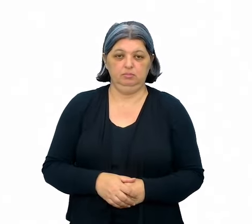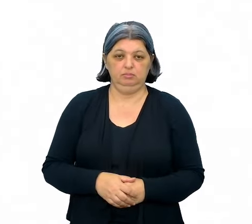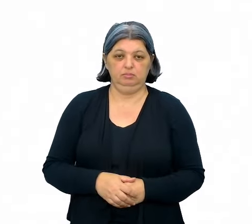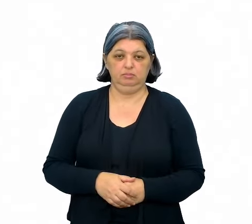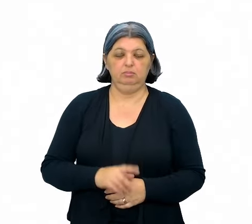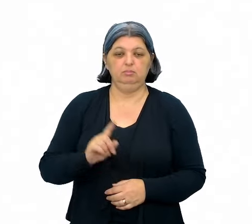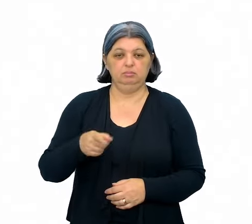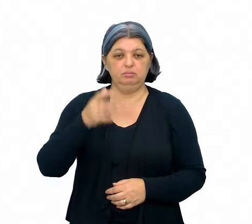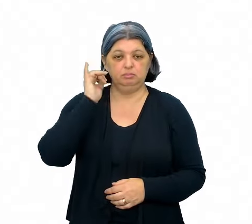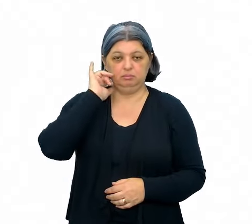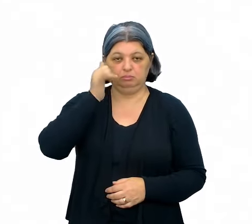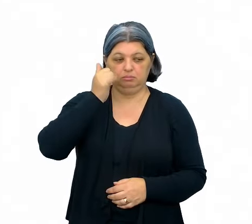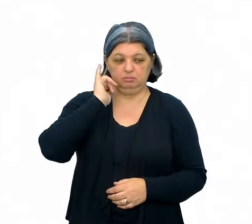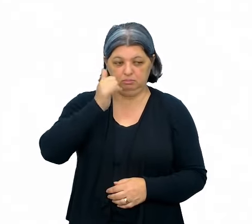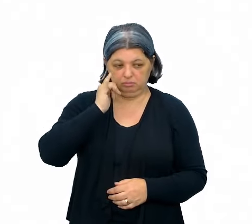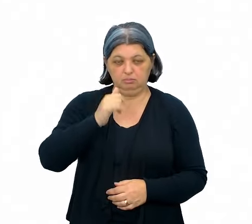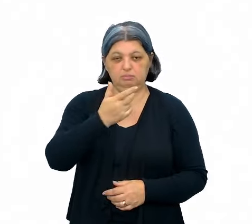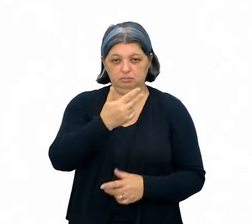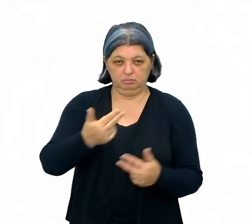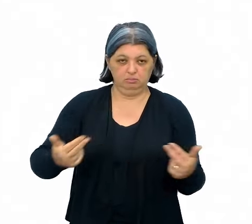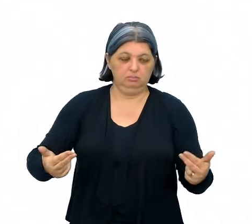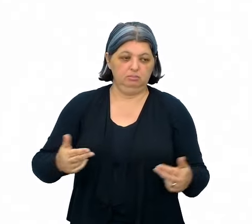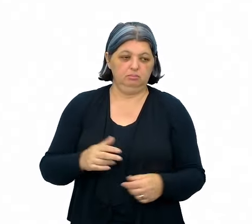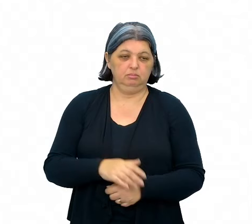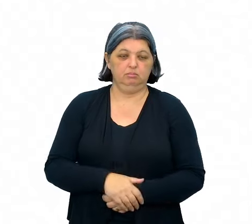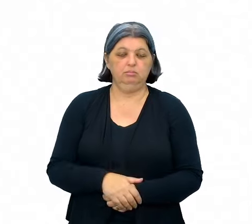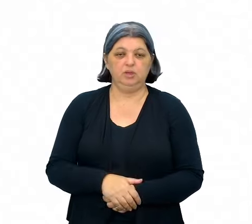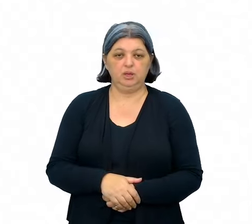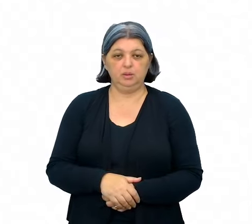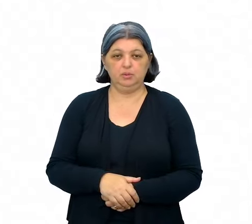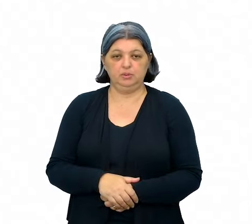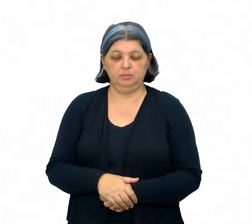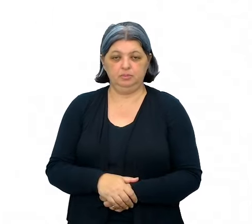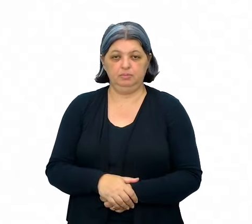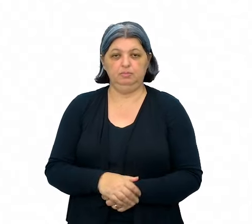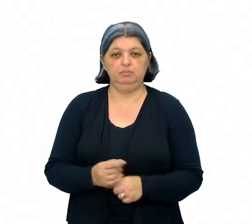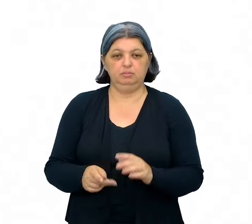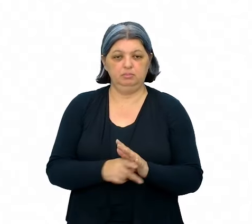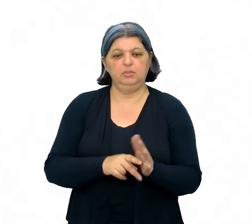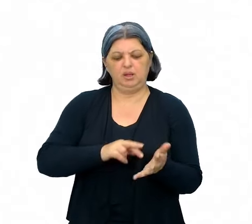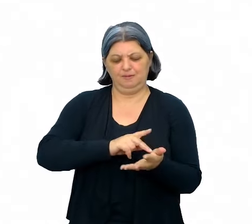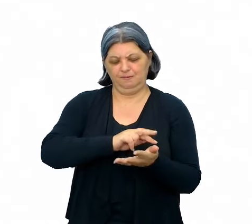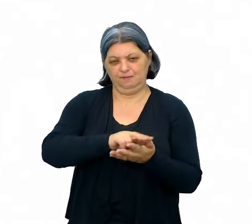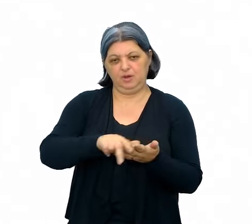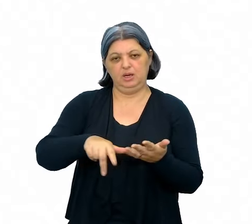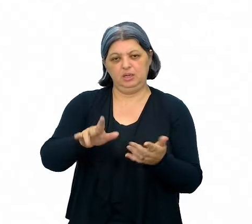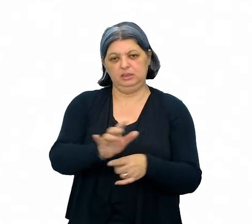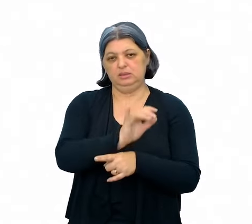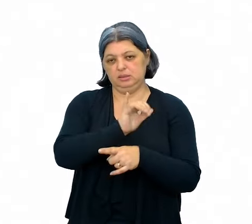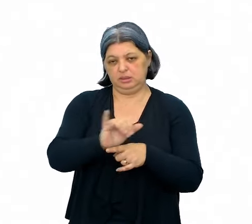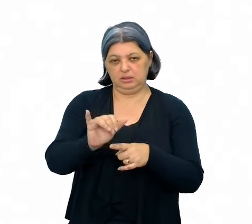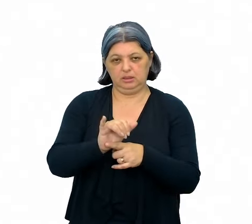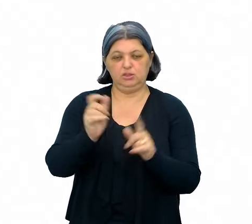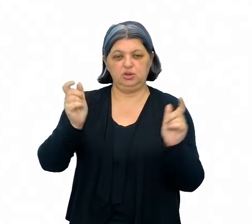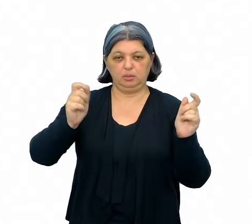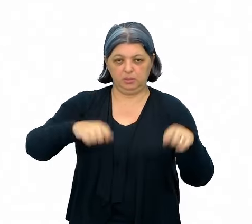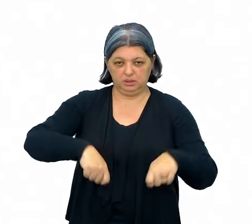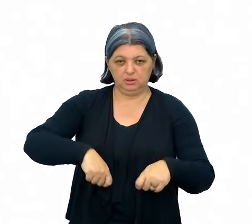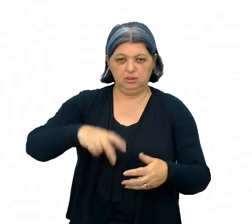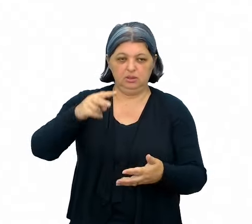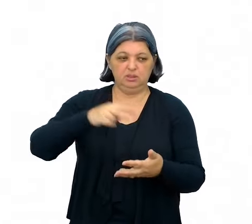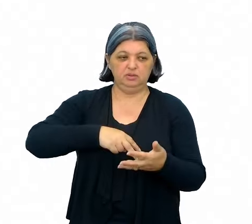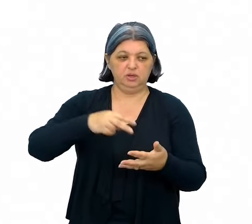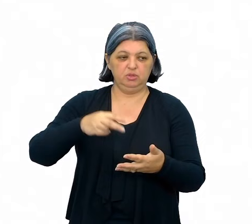da narrativa, entre outras, né? Podemos acionar várias estratégias ou capacidades de